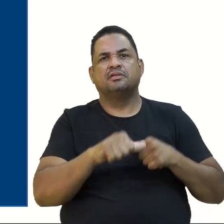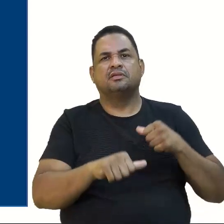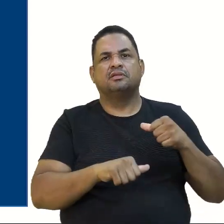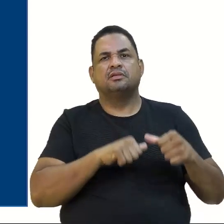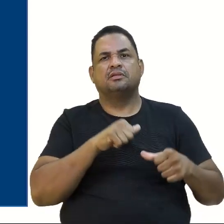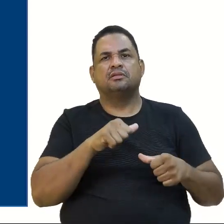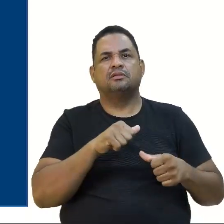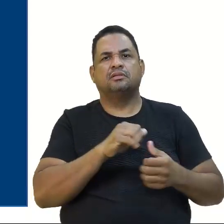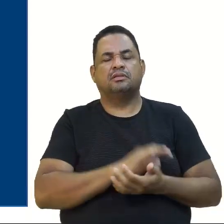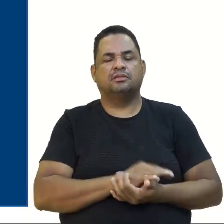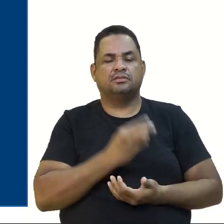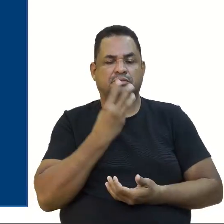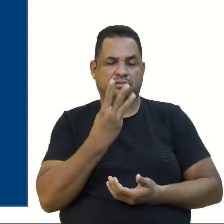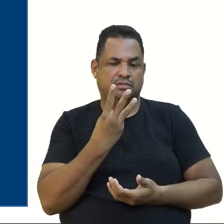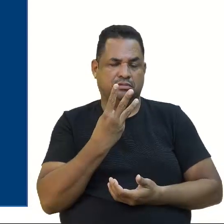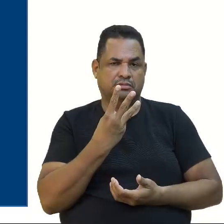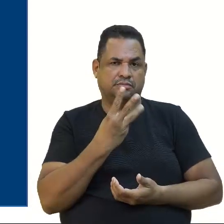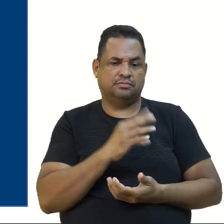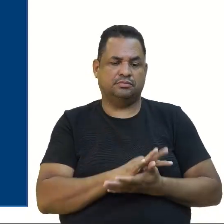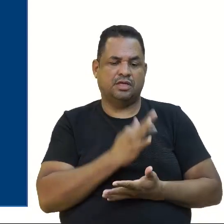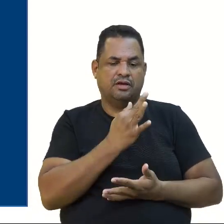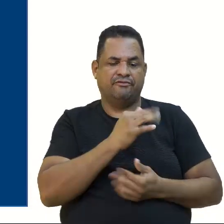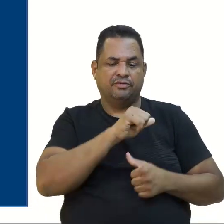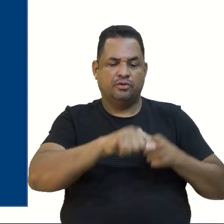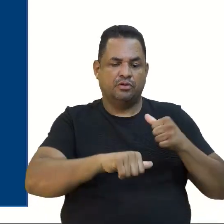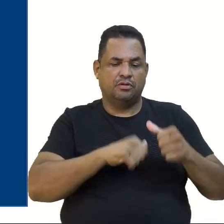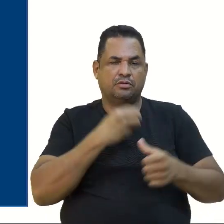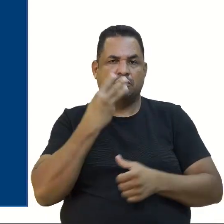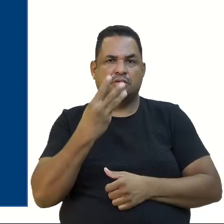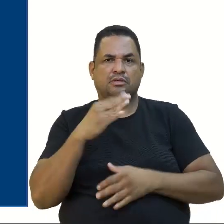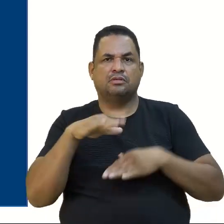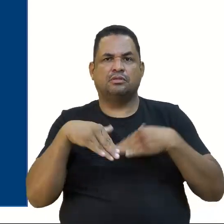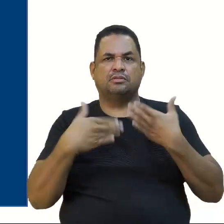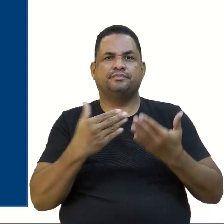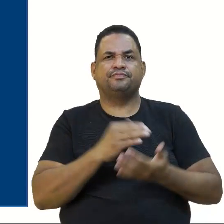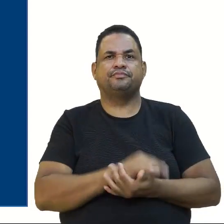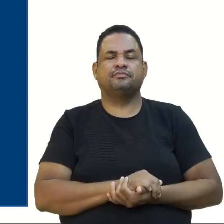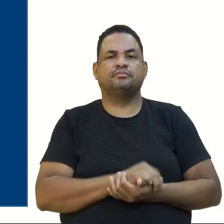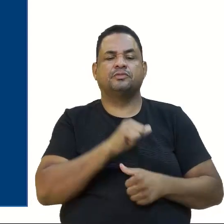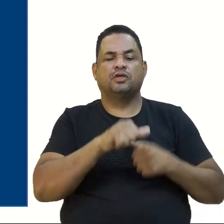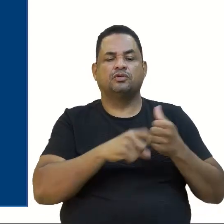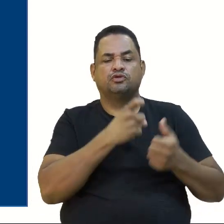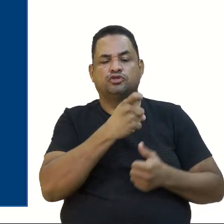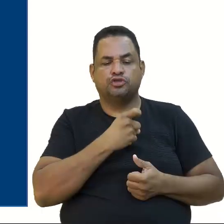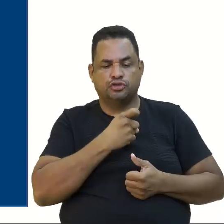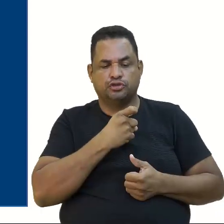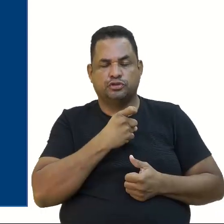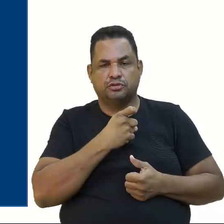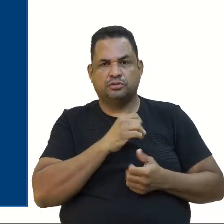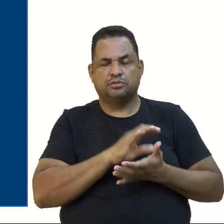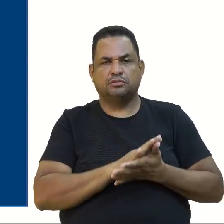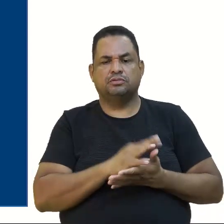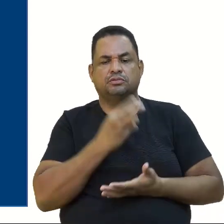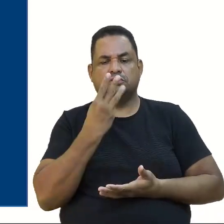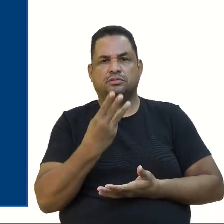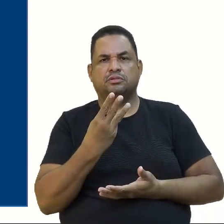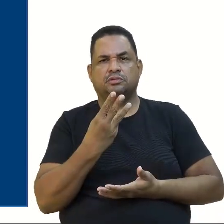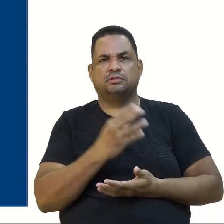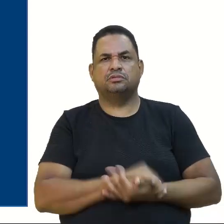colocar O 3. em todas as situações. No lugar do x tem que colocar